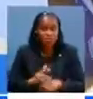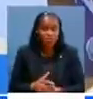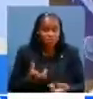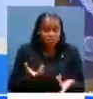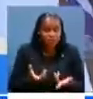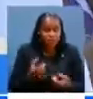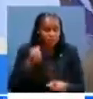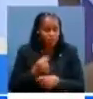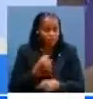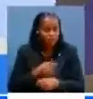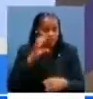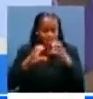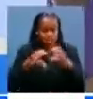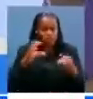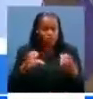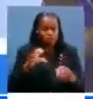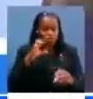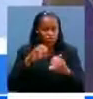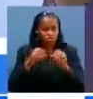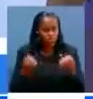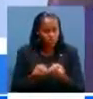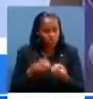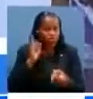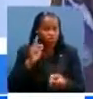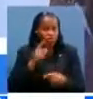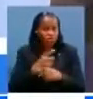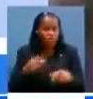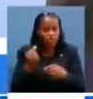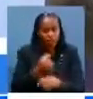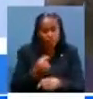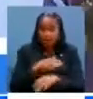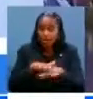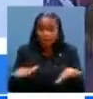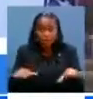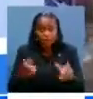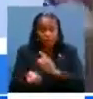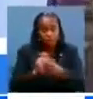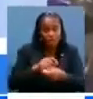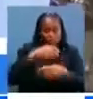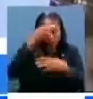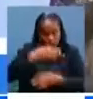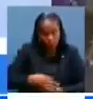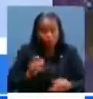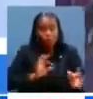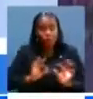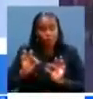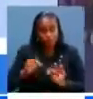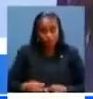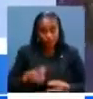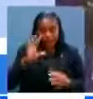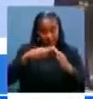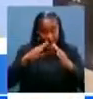papel da comunicação social, é importante porque nós estamos a trabalhar a nível de mudança de atitudes e do comportamento. Lá em casa as famílias têm que